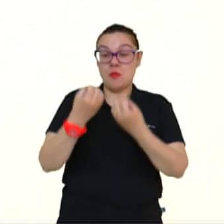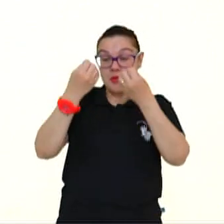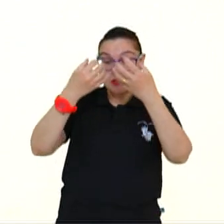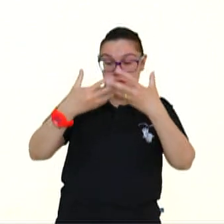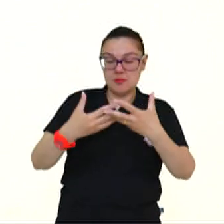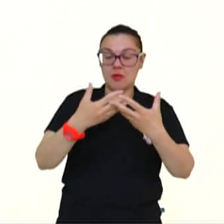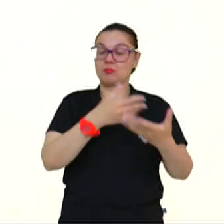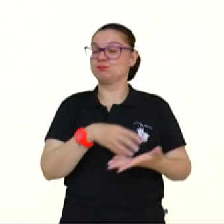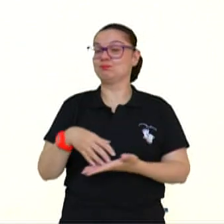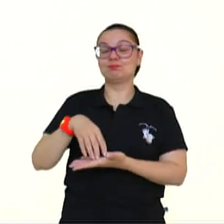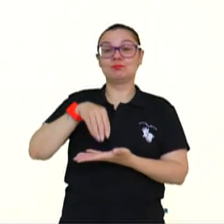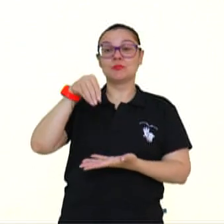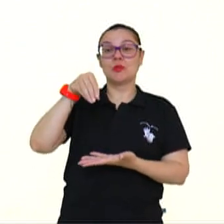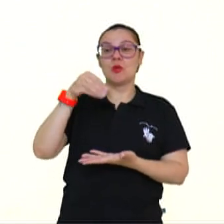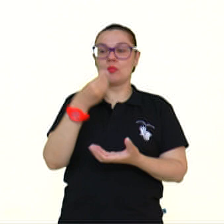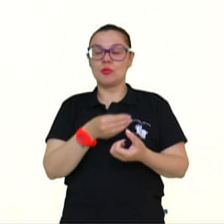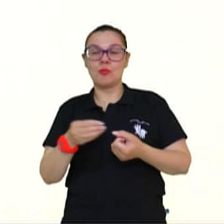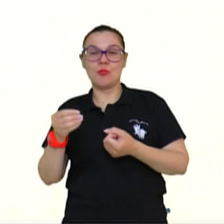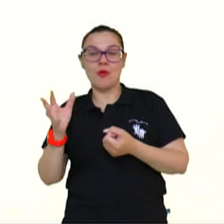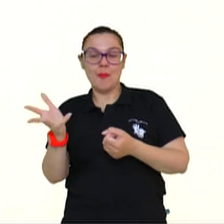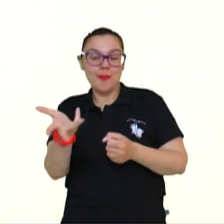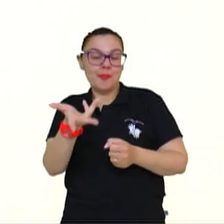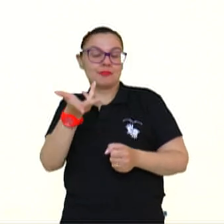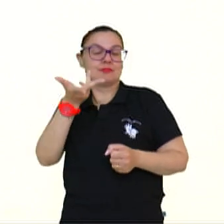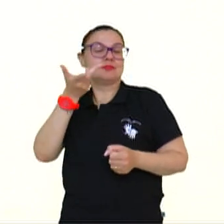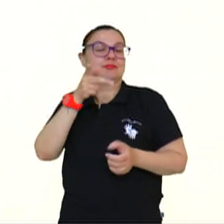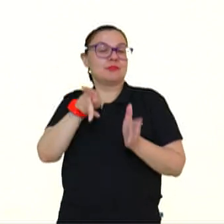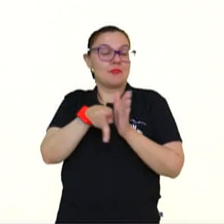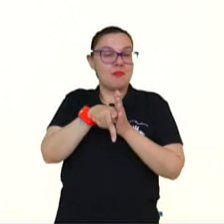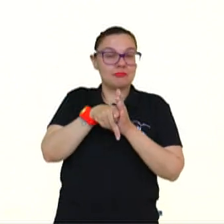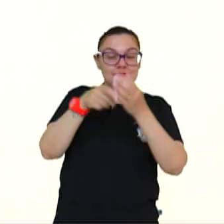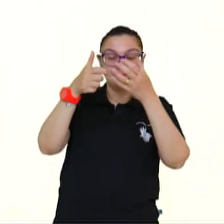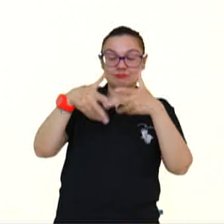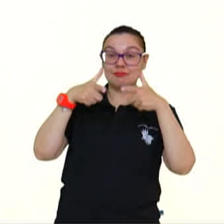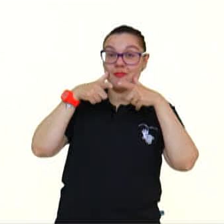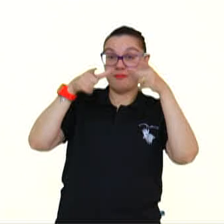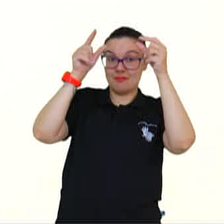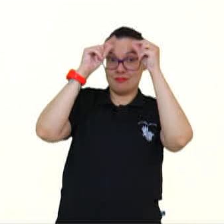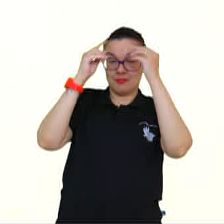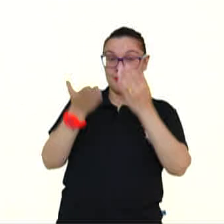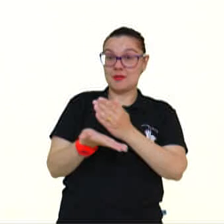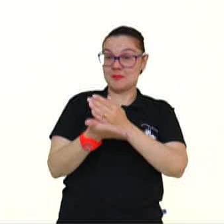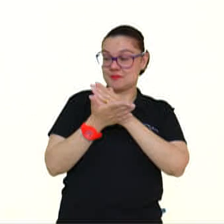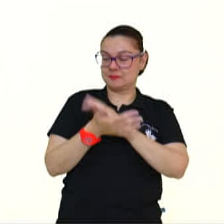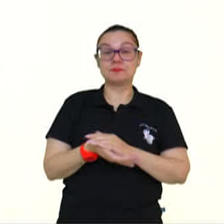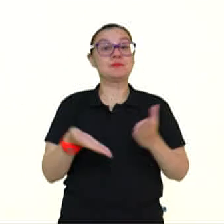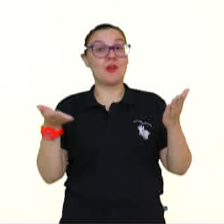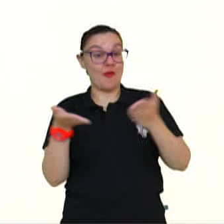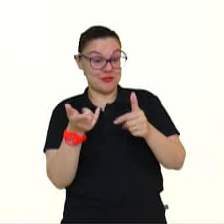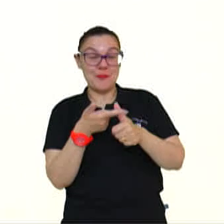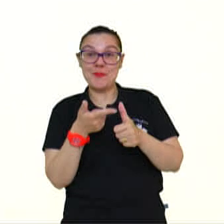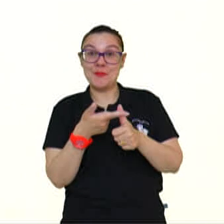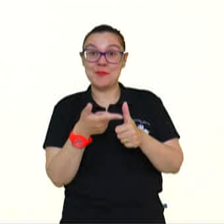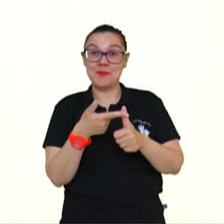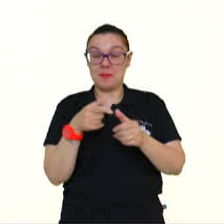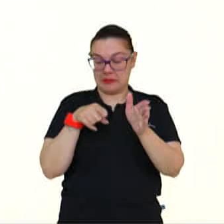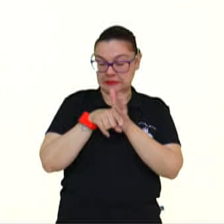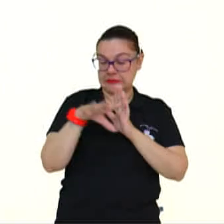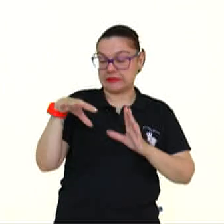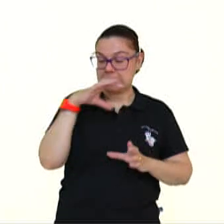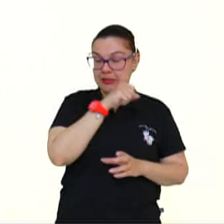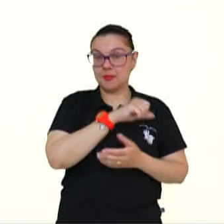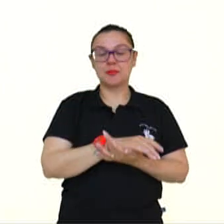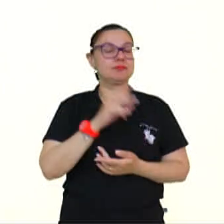que é abstrato, eu lanço mão das figuras de linguagem para me ajudar. Vamos para o nosso primeiro quiz, meus amigos. Vamos